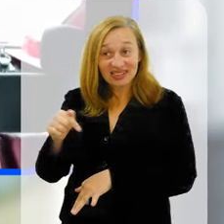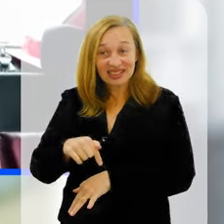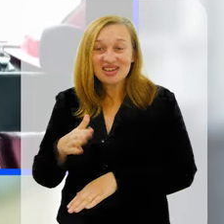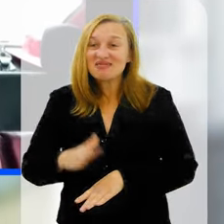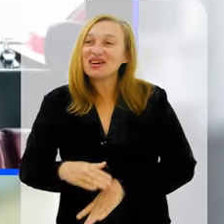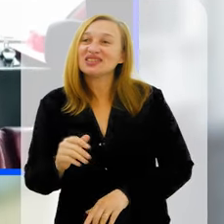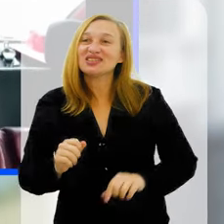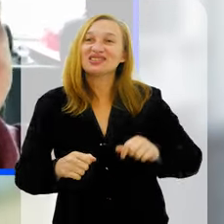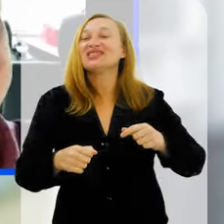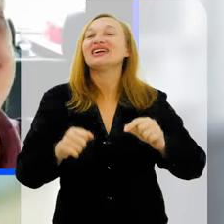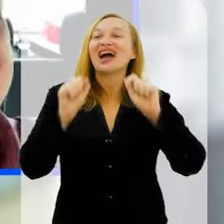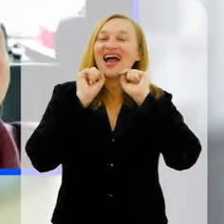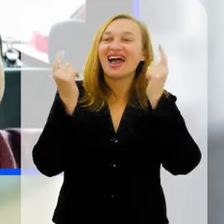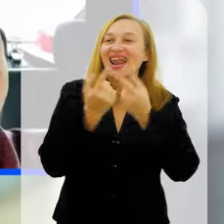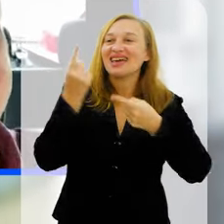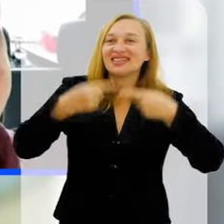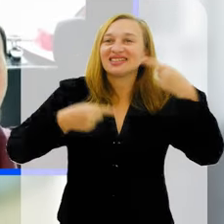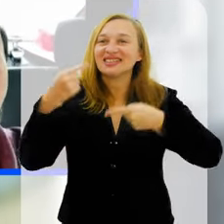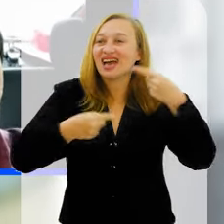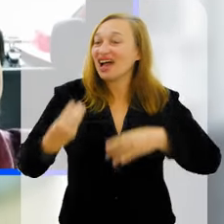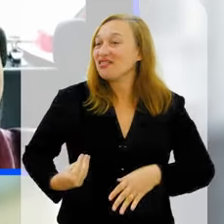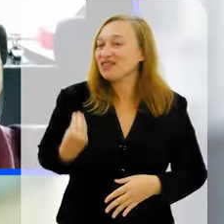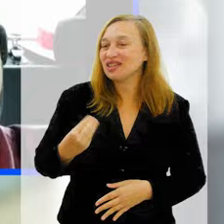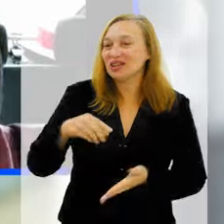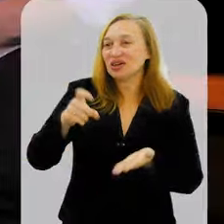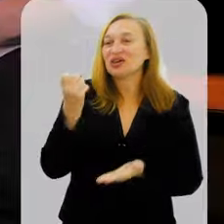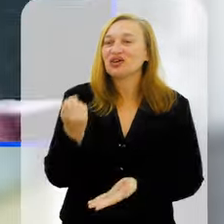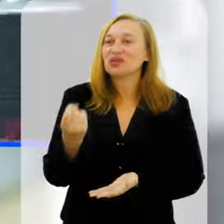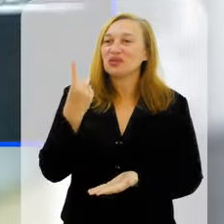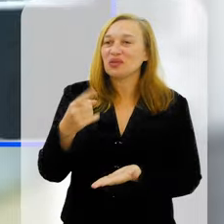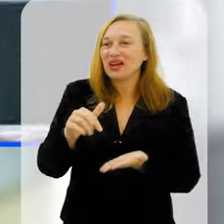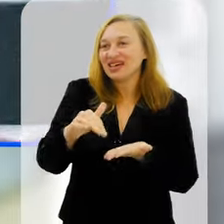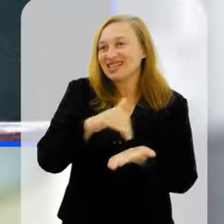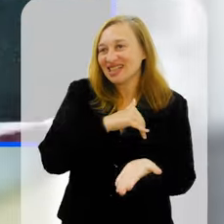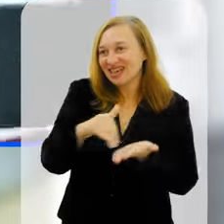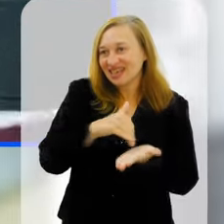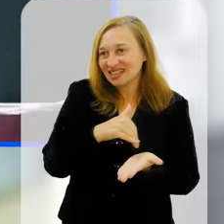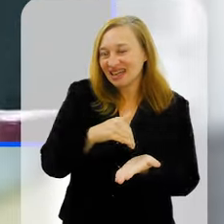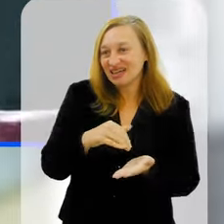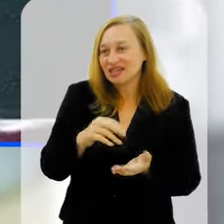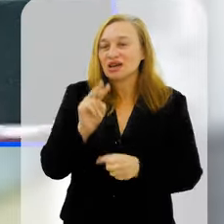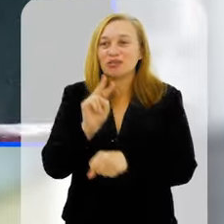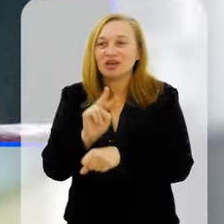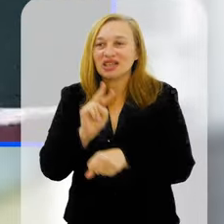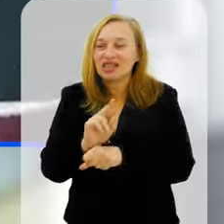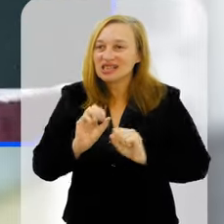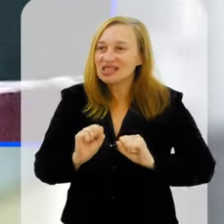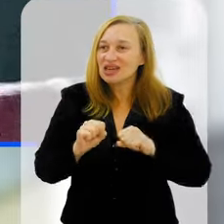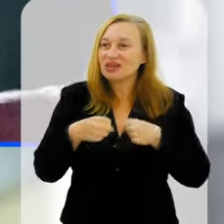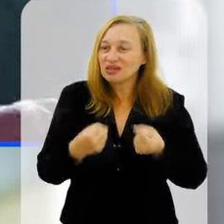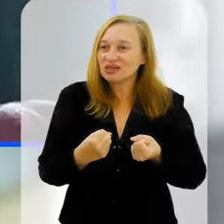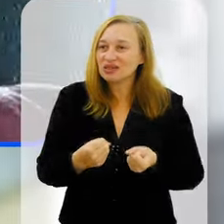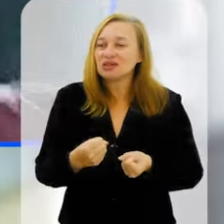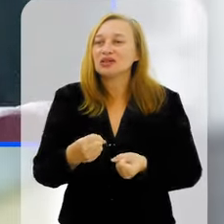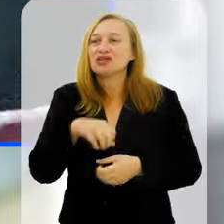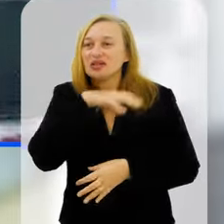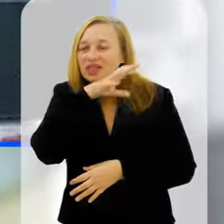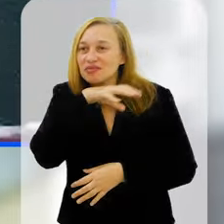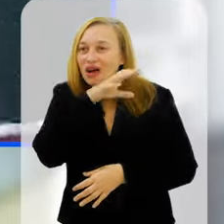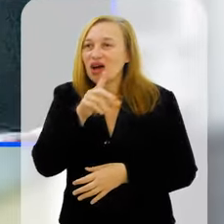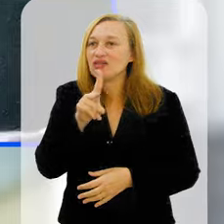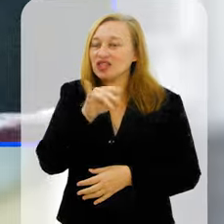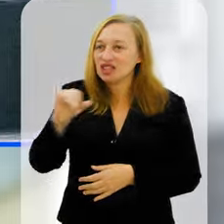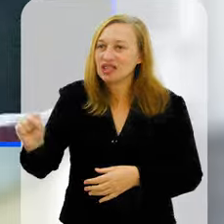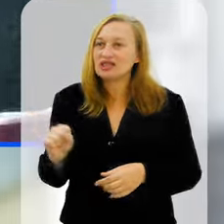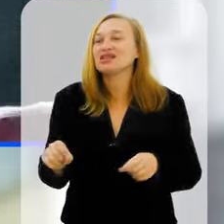participação de vocês. E a gente encerra aqui mais um Alerj Debate, agradecendo a presença do ex-secretário de Proteção e Defesa